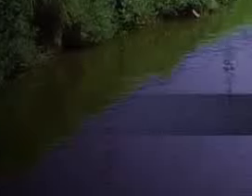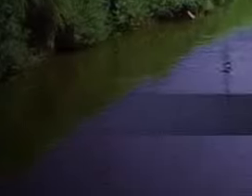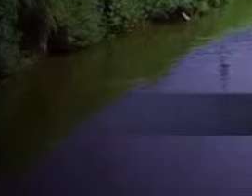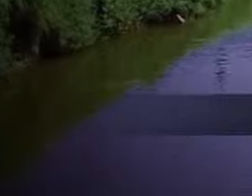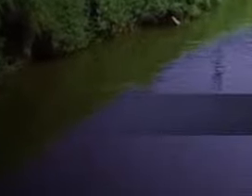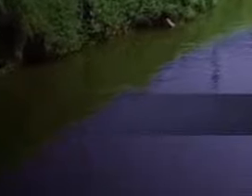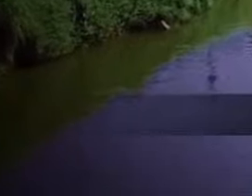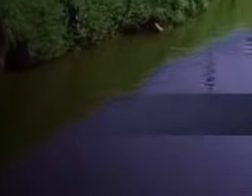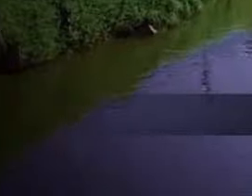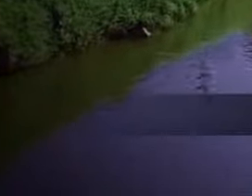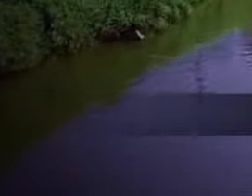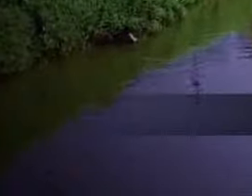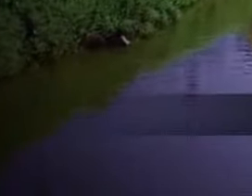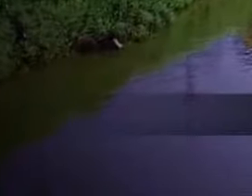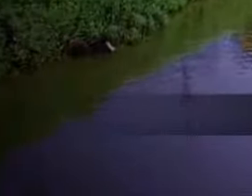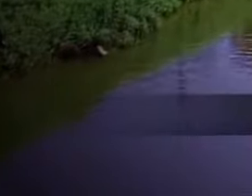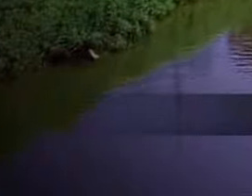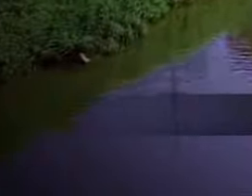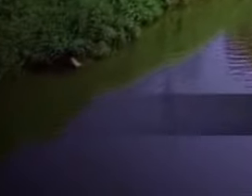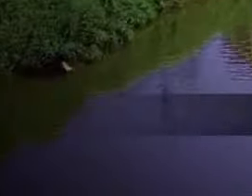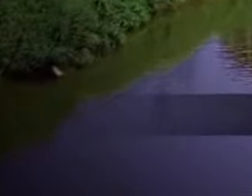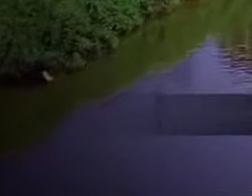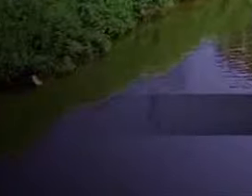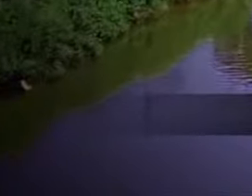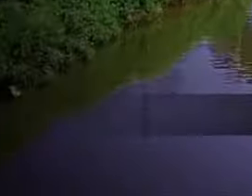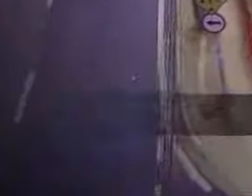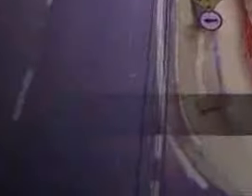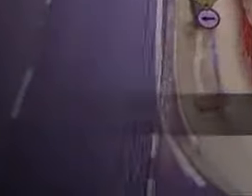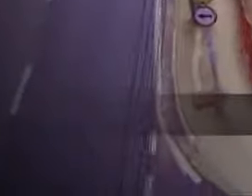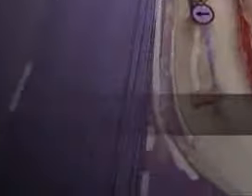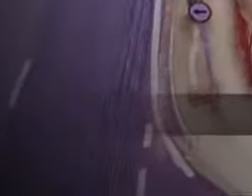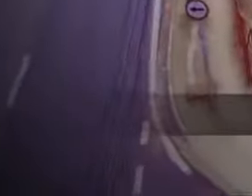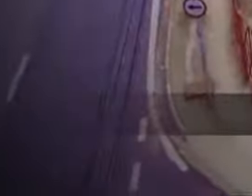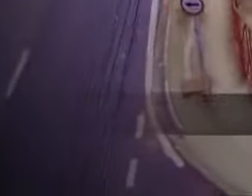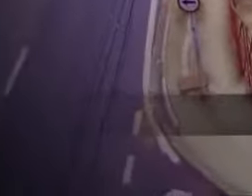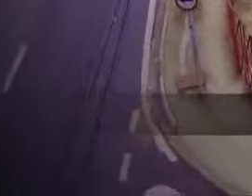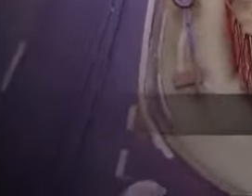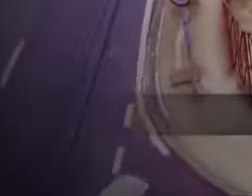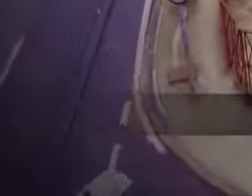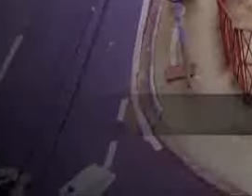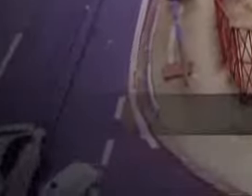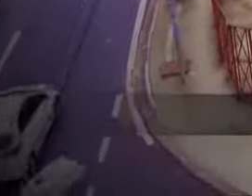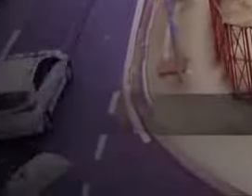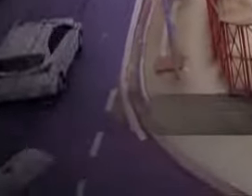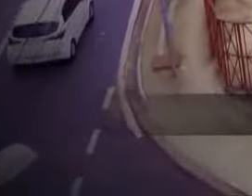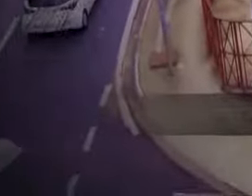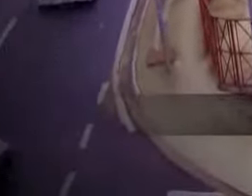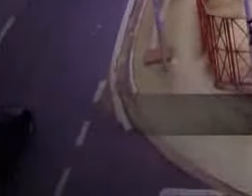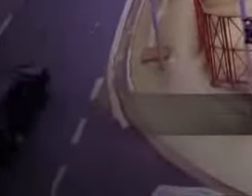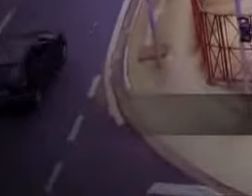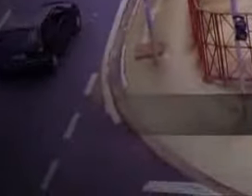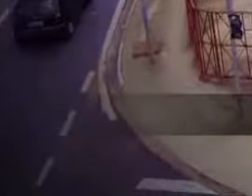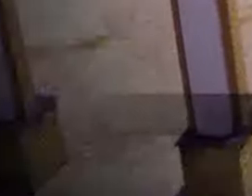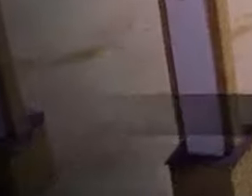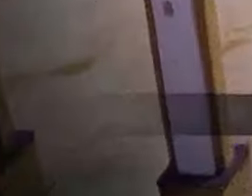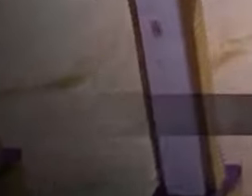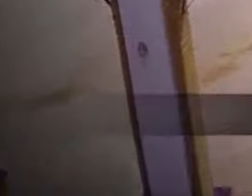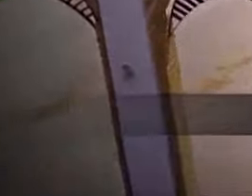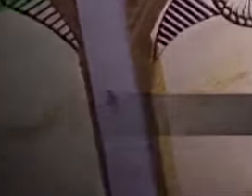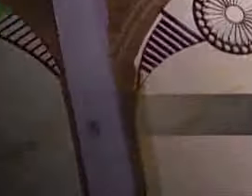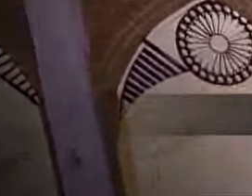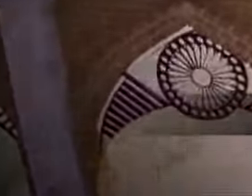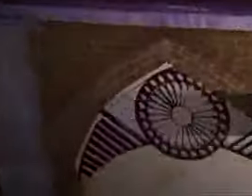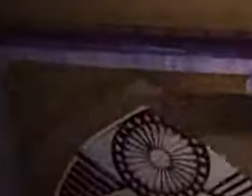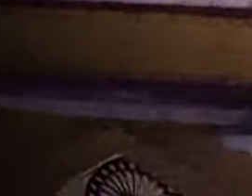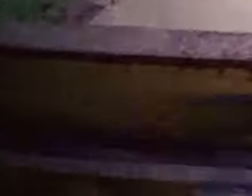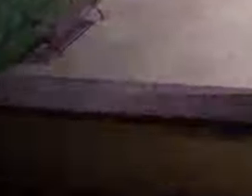Ouviram do pirangas maras plácidas e um povo herói cobrado retumbante e o